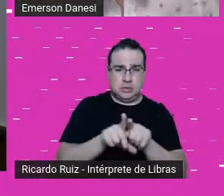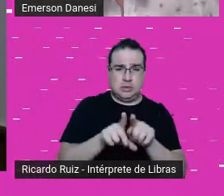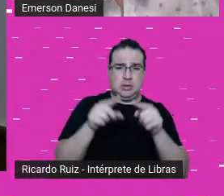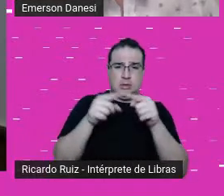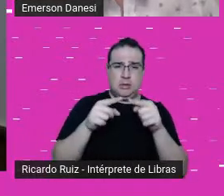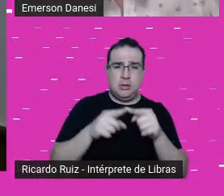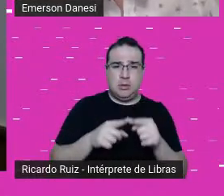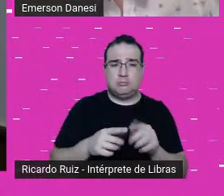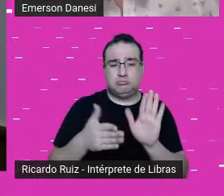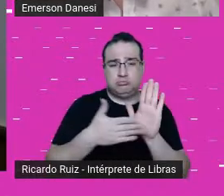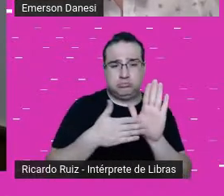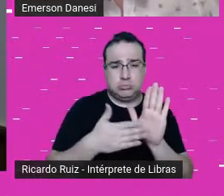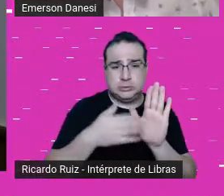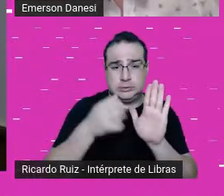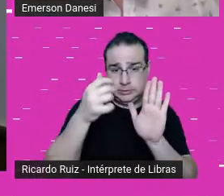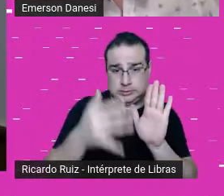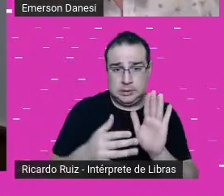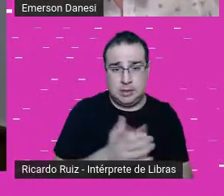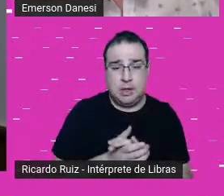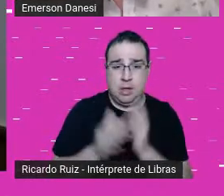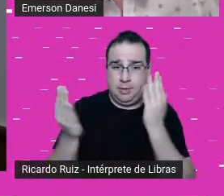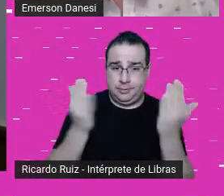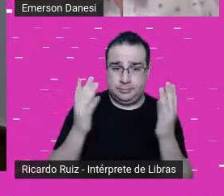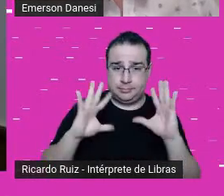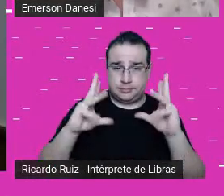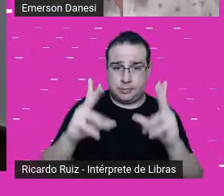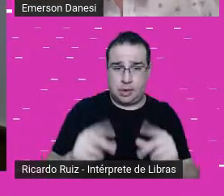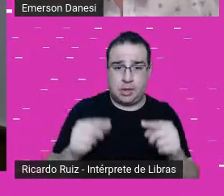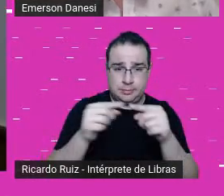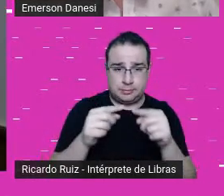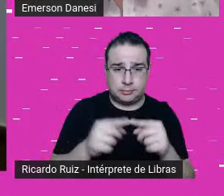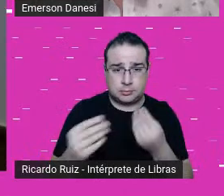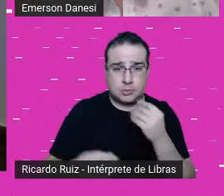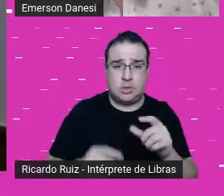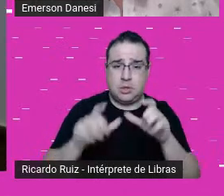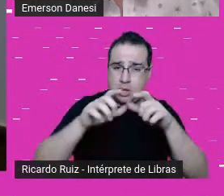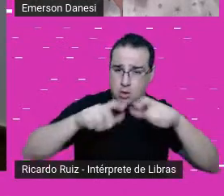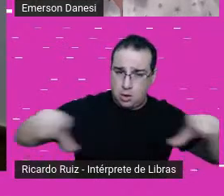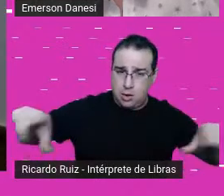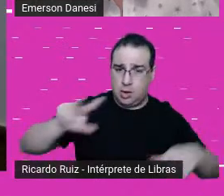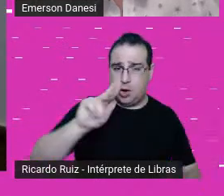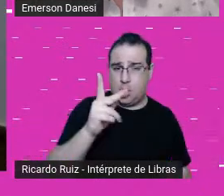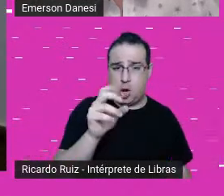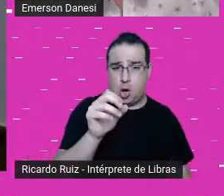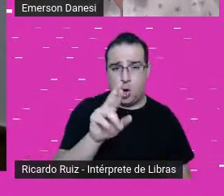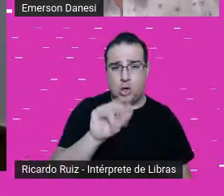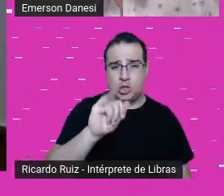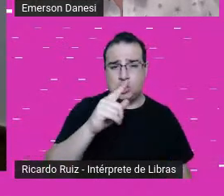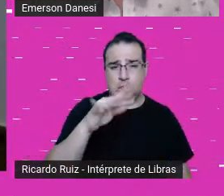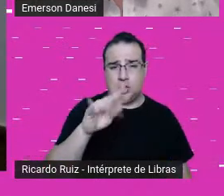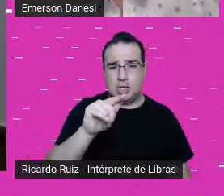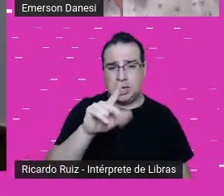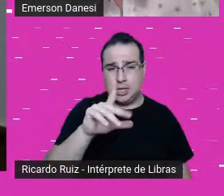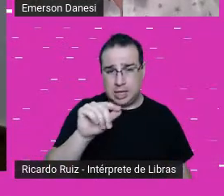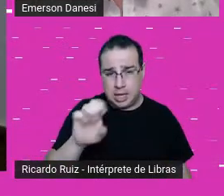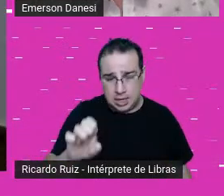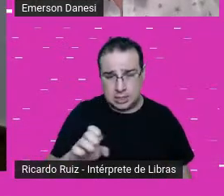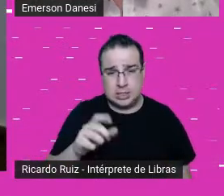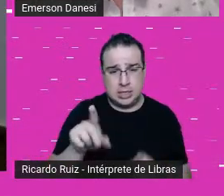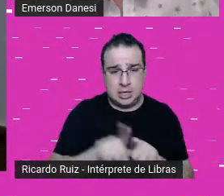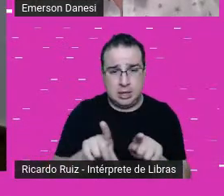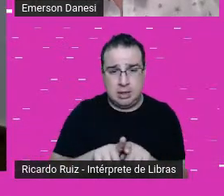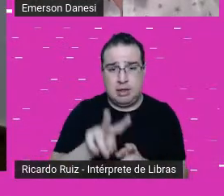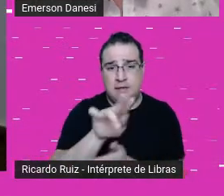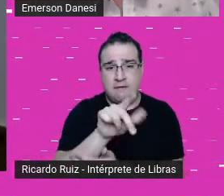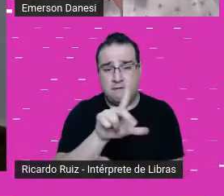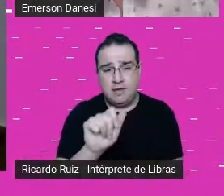ele propôs. E em relação aos elementos que ela falou, tinha a horizontalidade, tinha o ar, a gente tinha a voz que a gente acendia para ter a presença